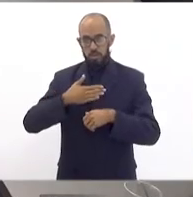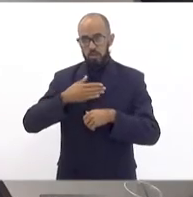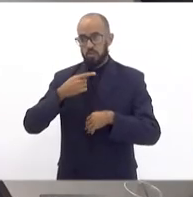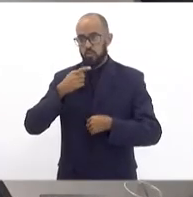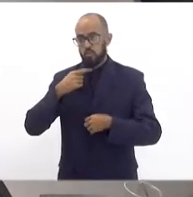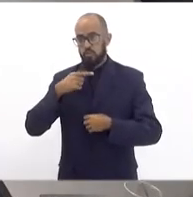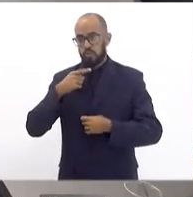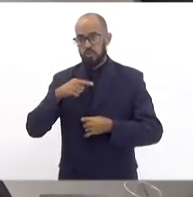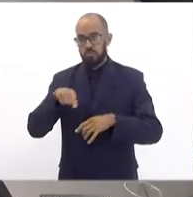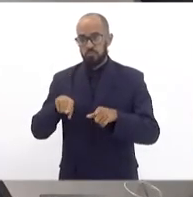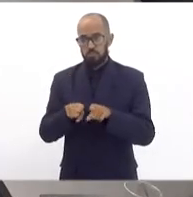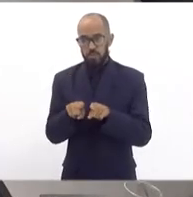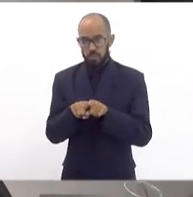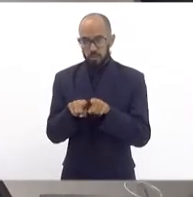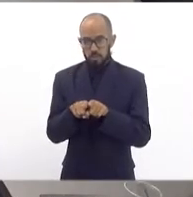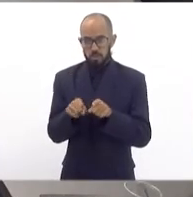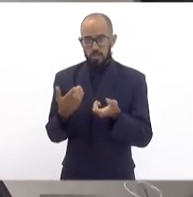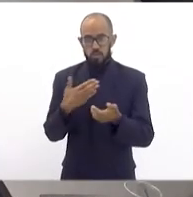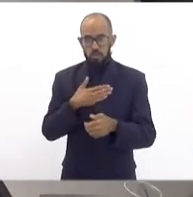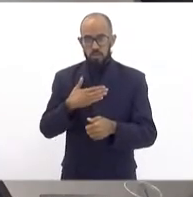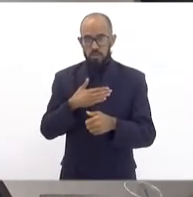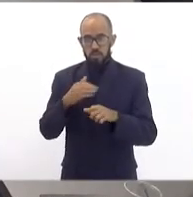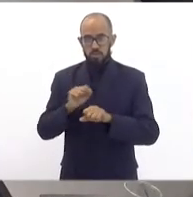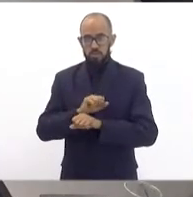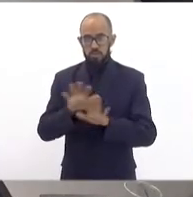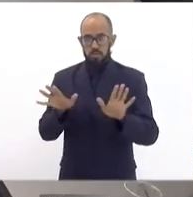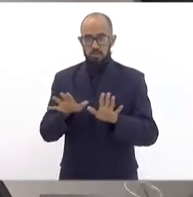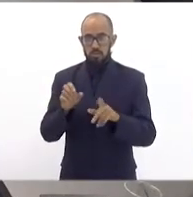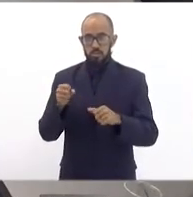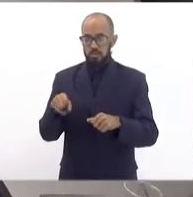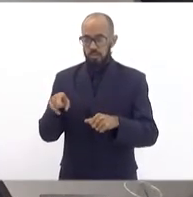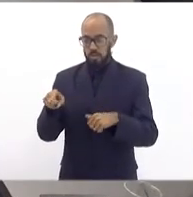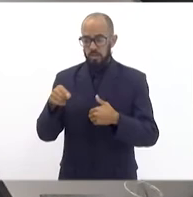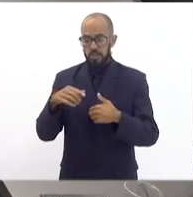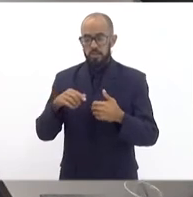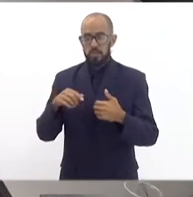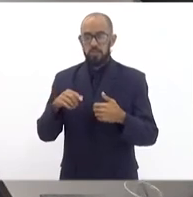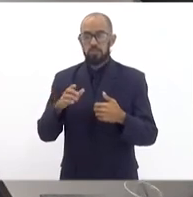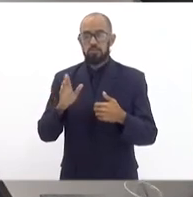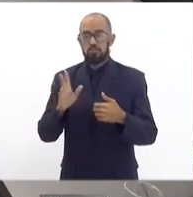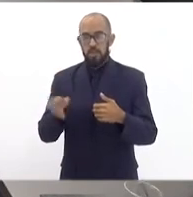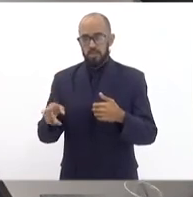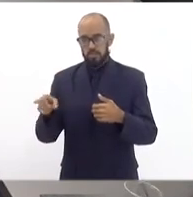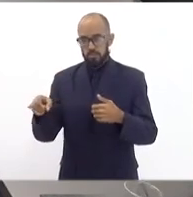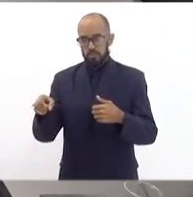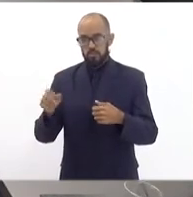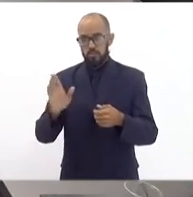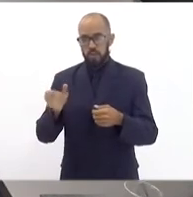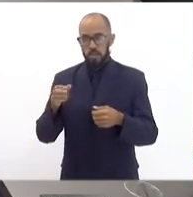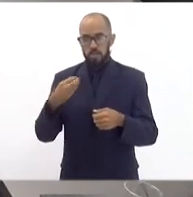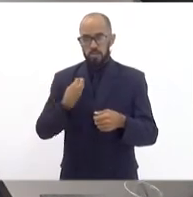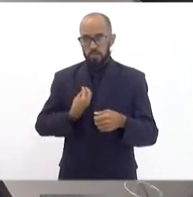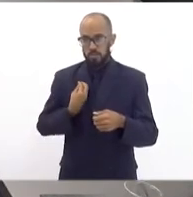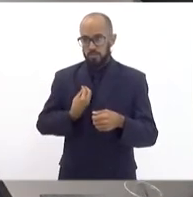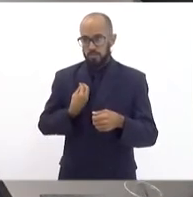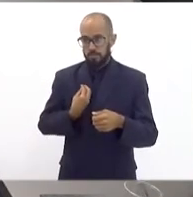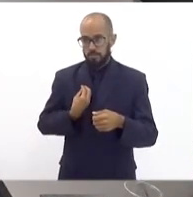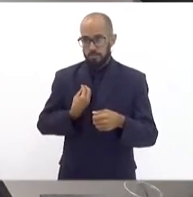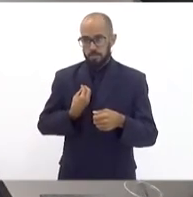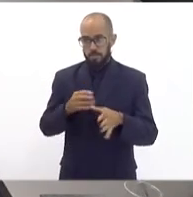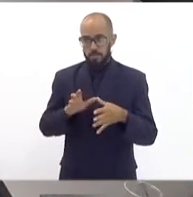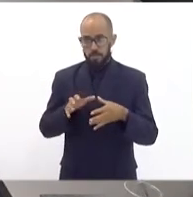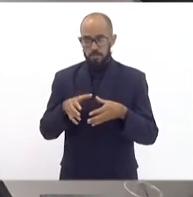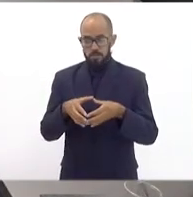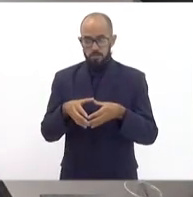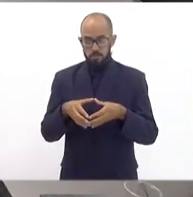gostaria desse esclarecimento, se eles já estão fazendo parte destas